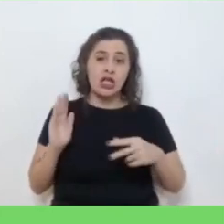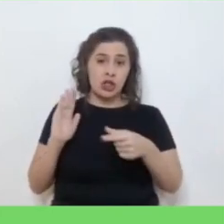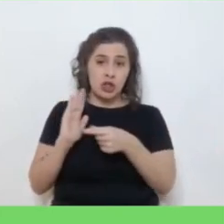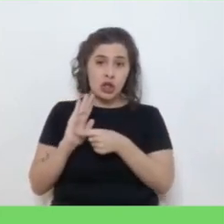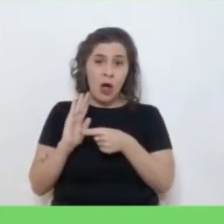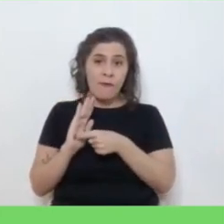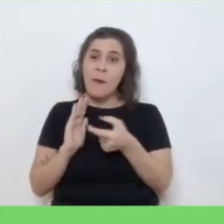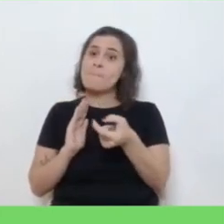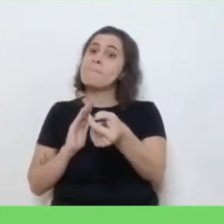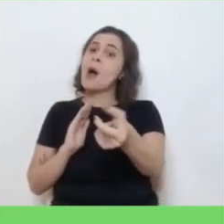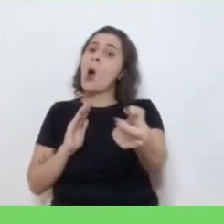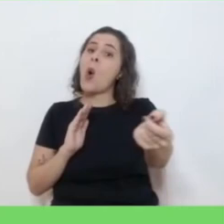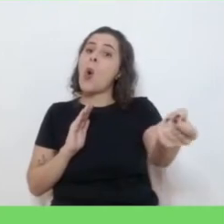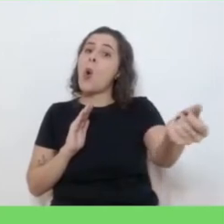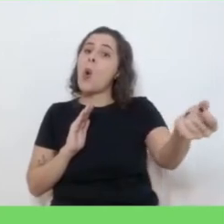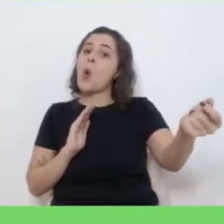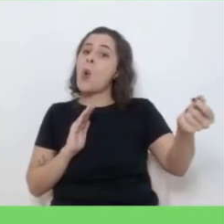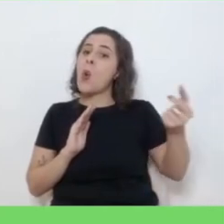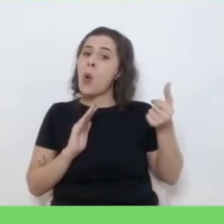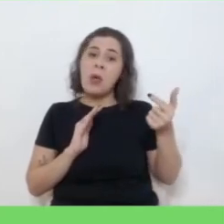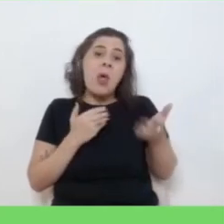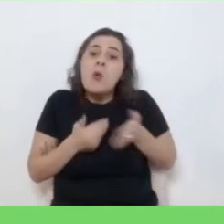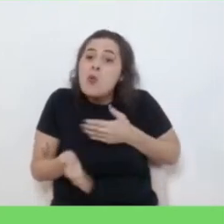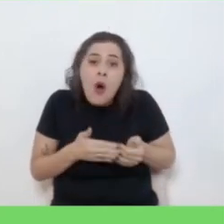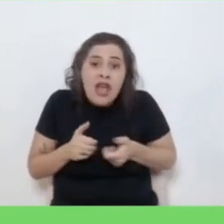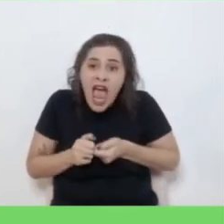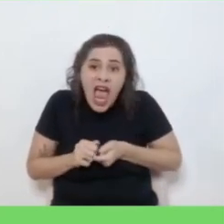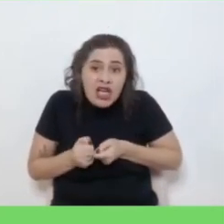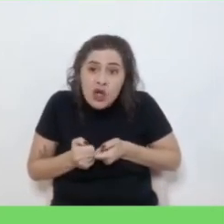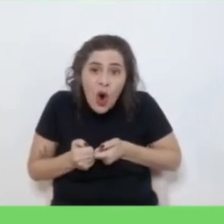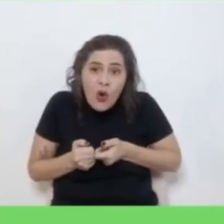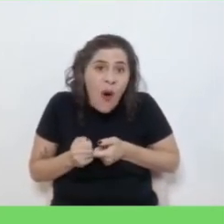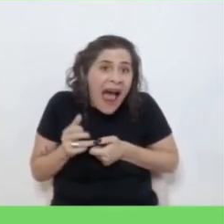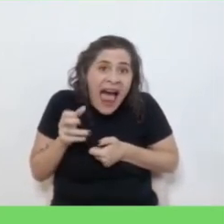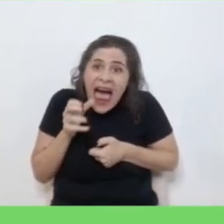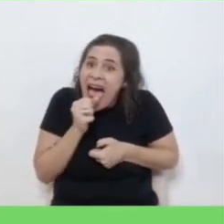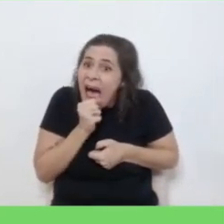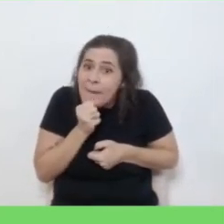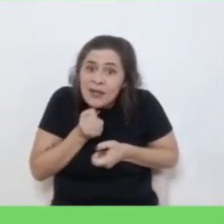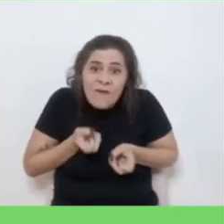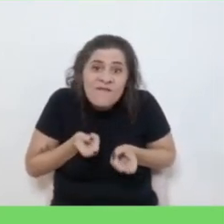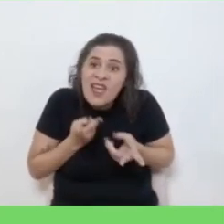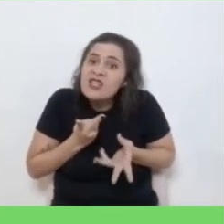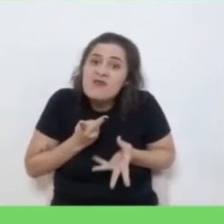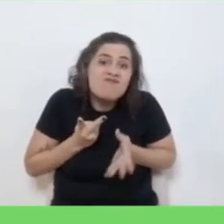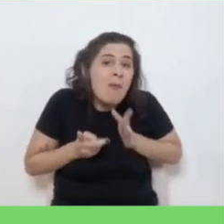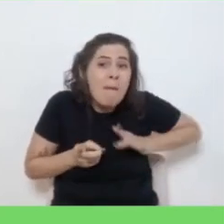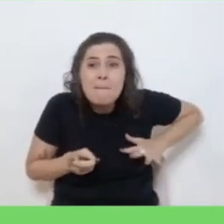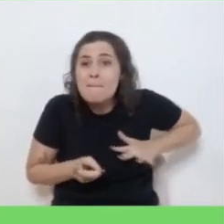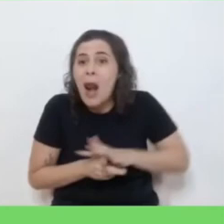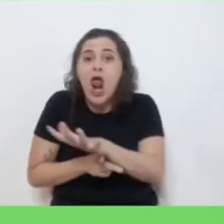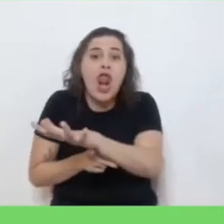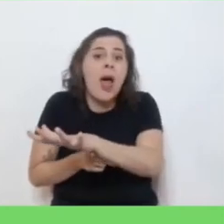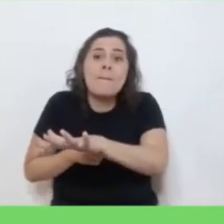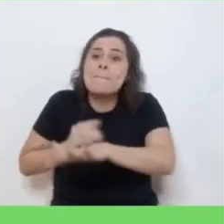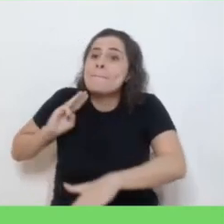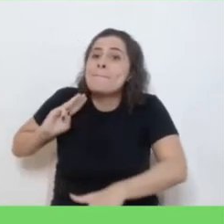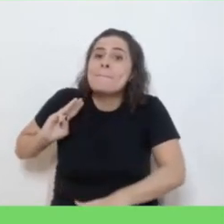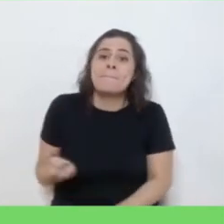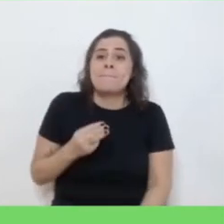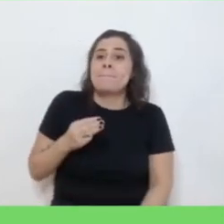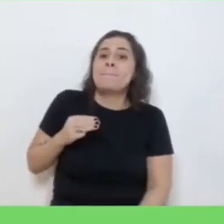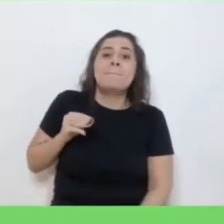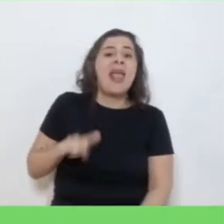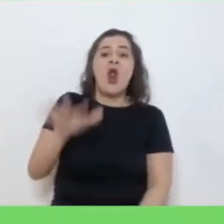nas stores, e aí o cara lançava qualquer joguinho e vendia milhões, e ganhava milhões. Acho que Teve teve. empresa que se estruturou nisso,